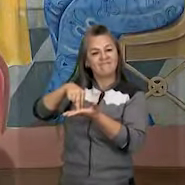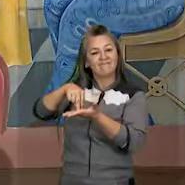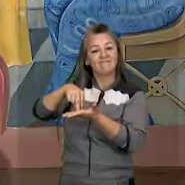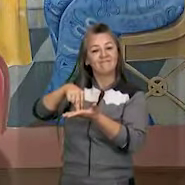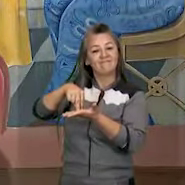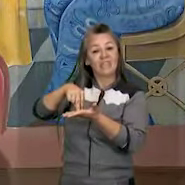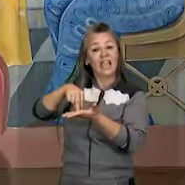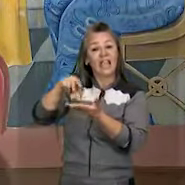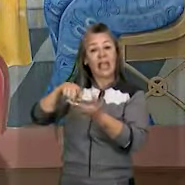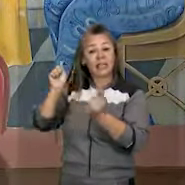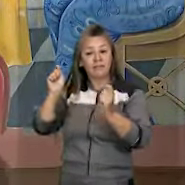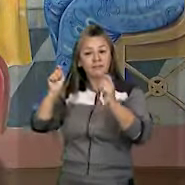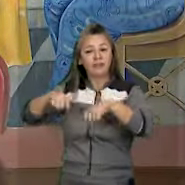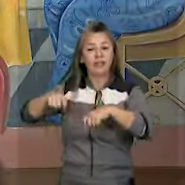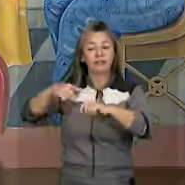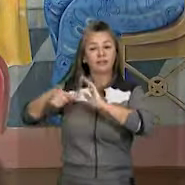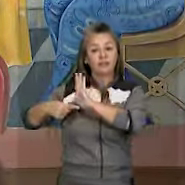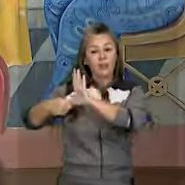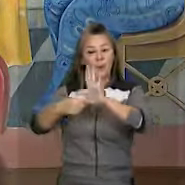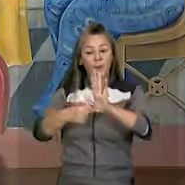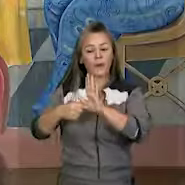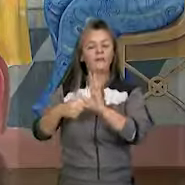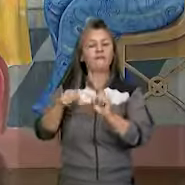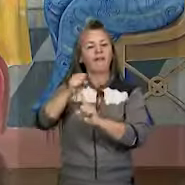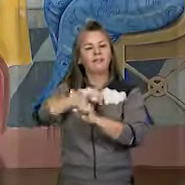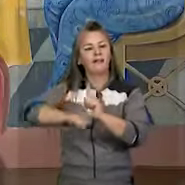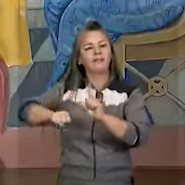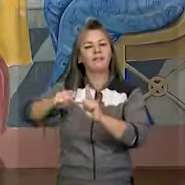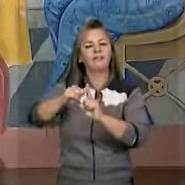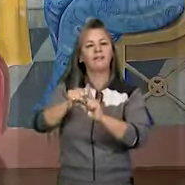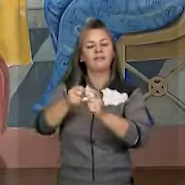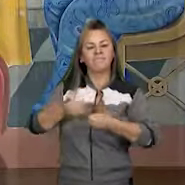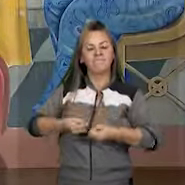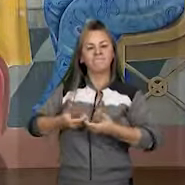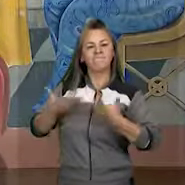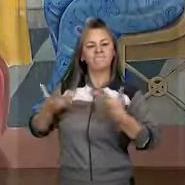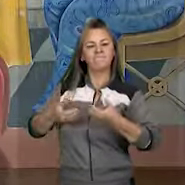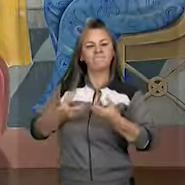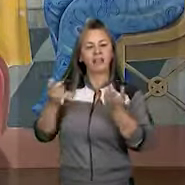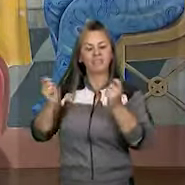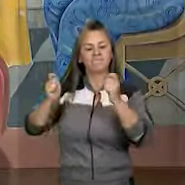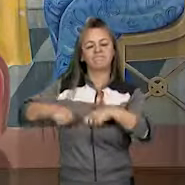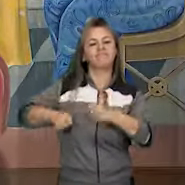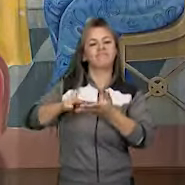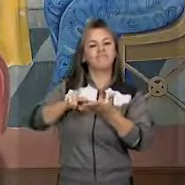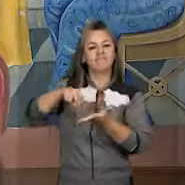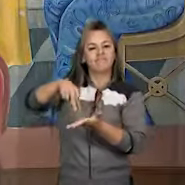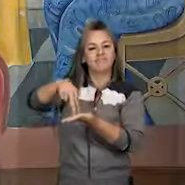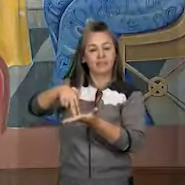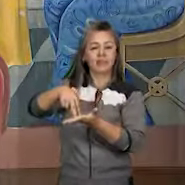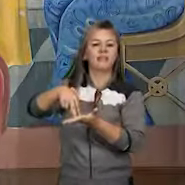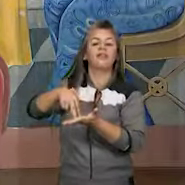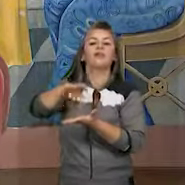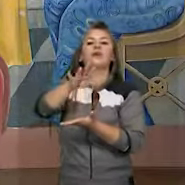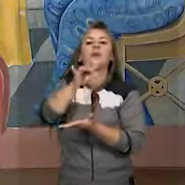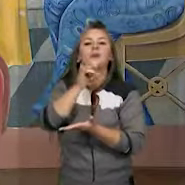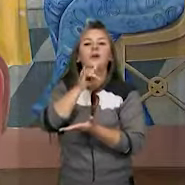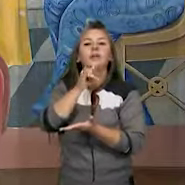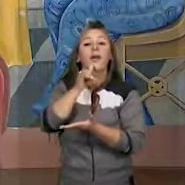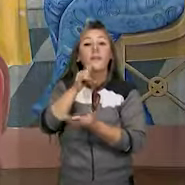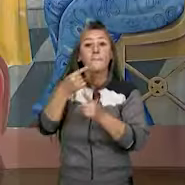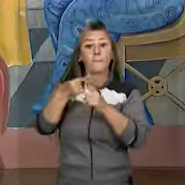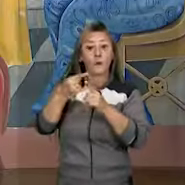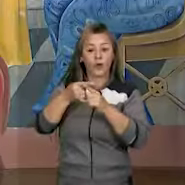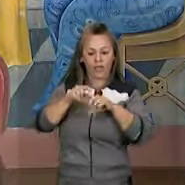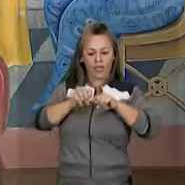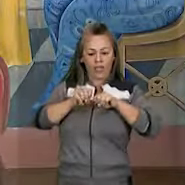população negra na sociedade que nós temos hoje, e ela sai disso aí. Então, o sistema educacional, inclusive, é uma forma de